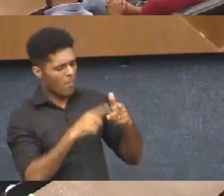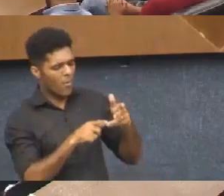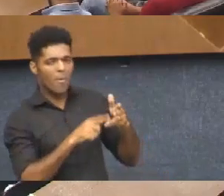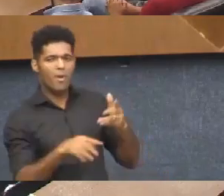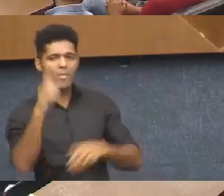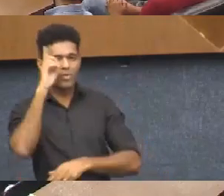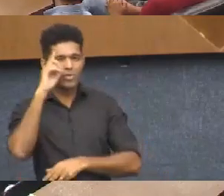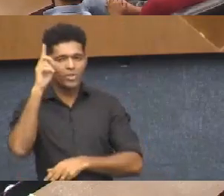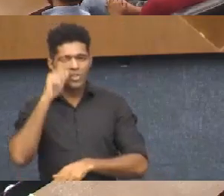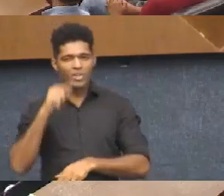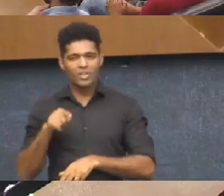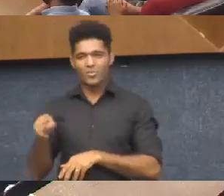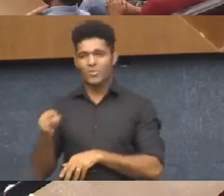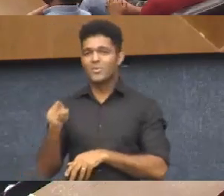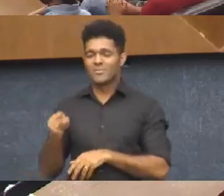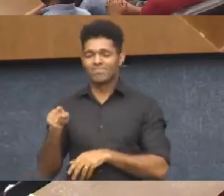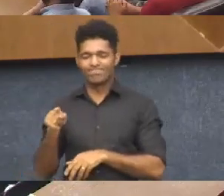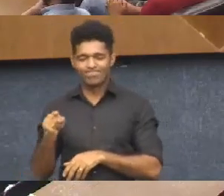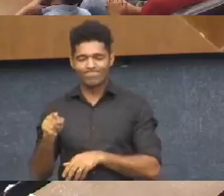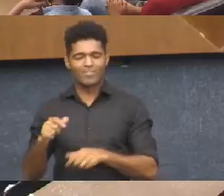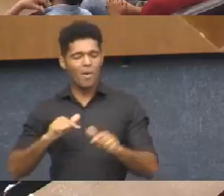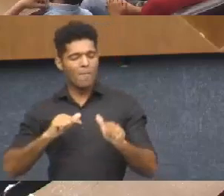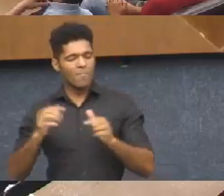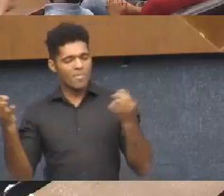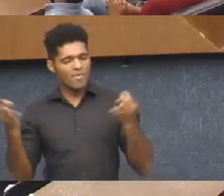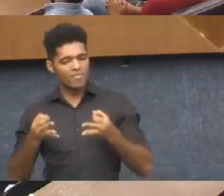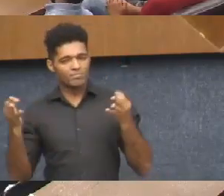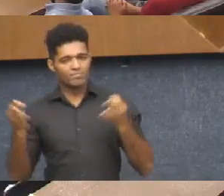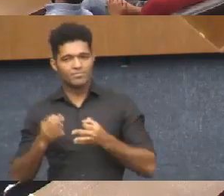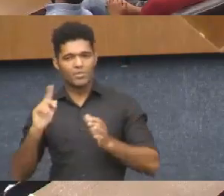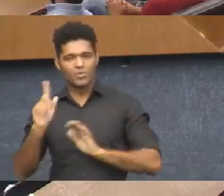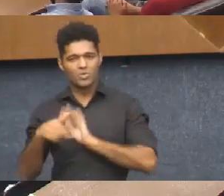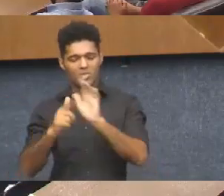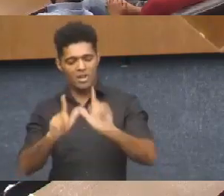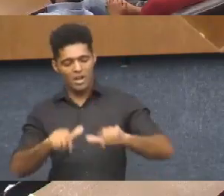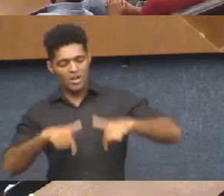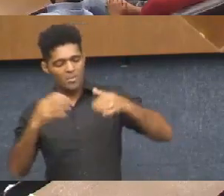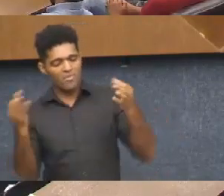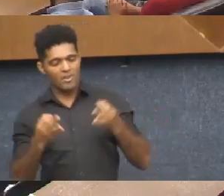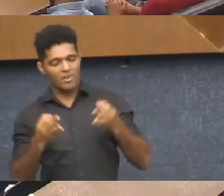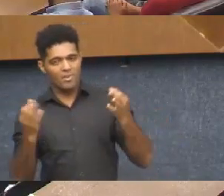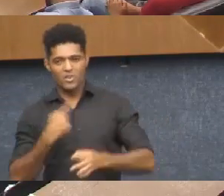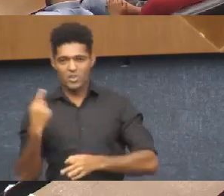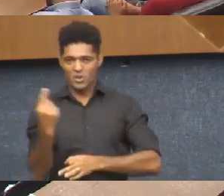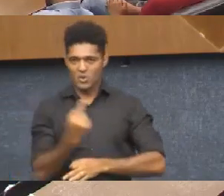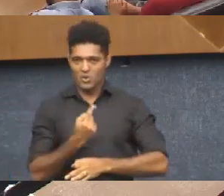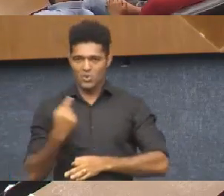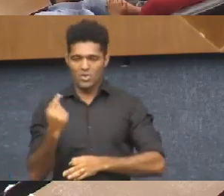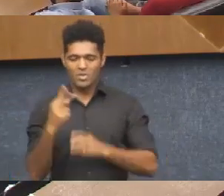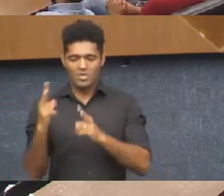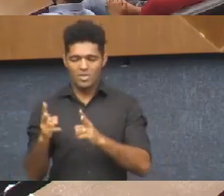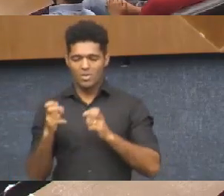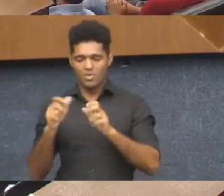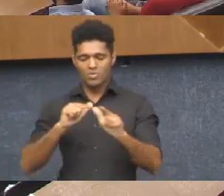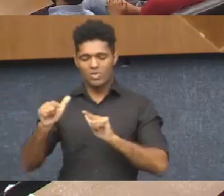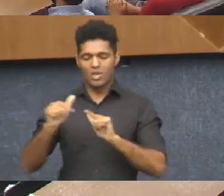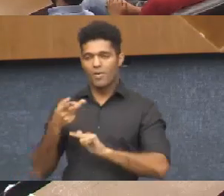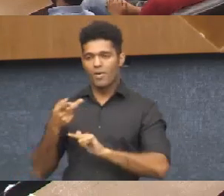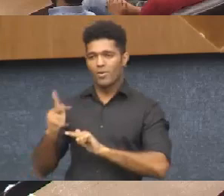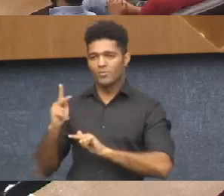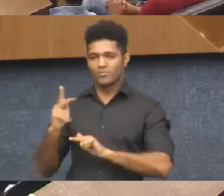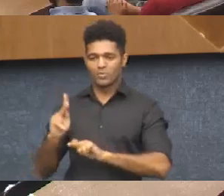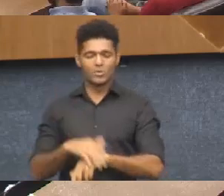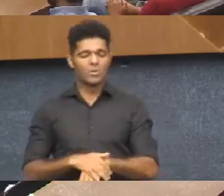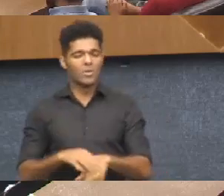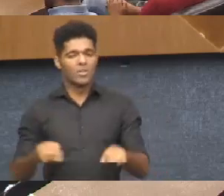dia. E você, moço, faz isso como ninguém, nos seus causos, shows e na sua forma de ser. Que